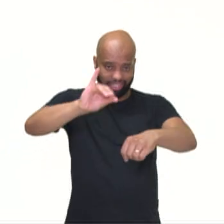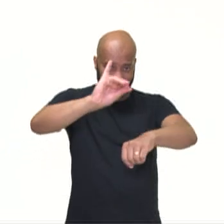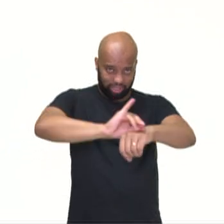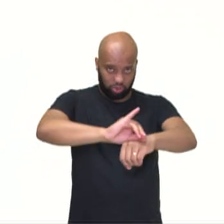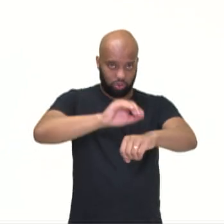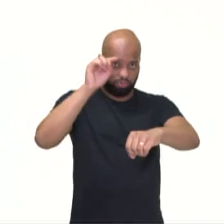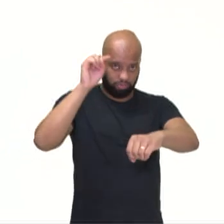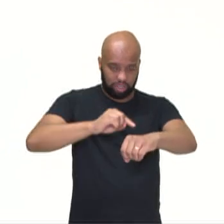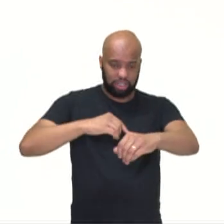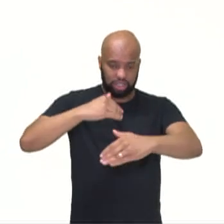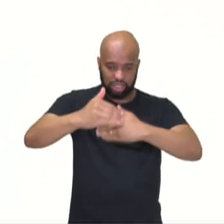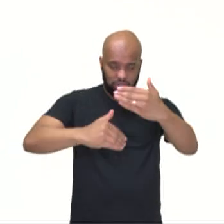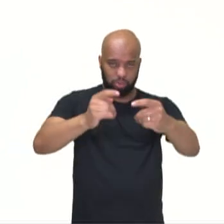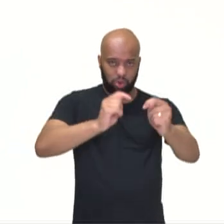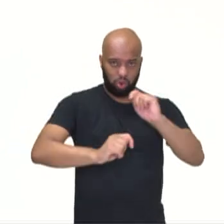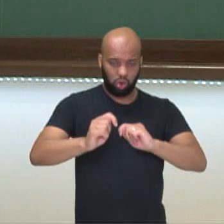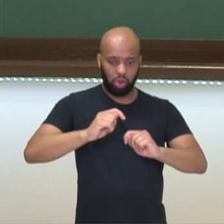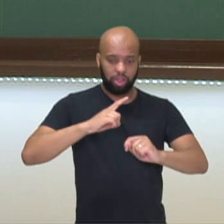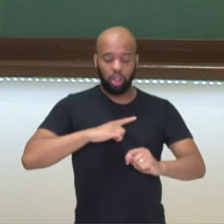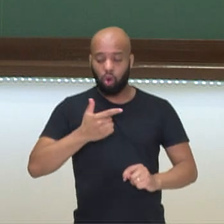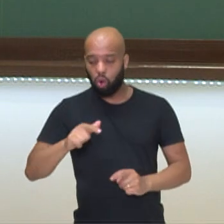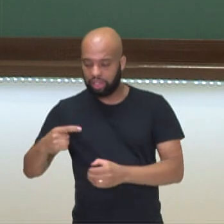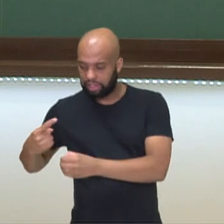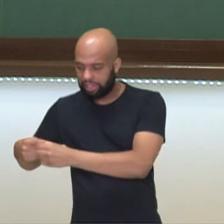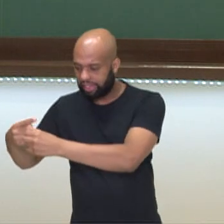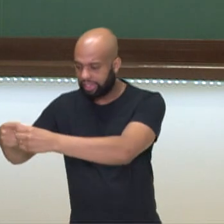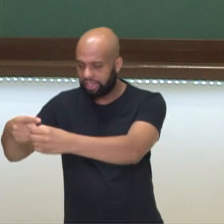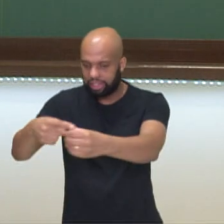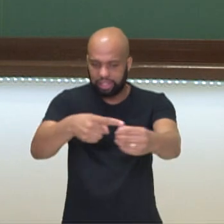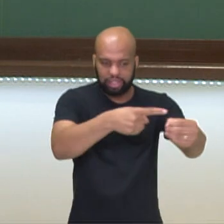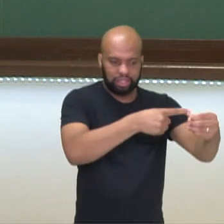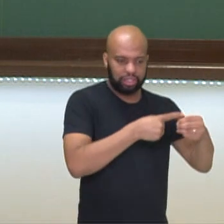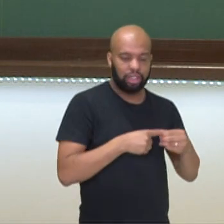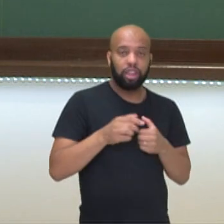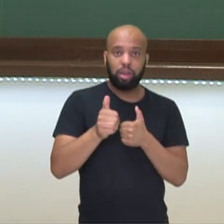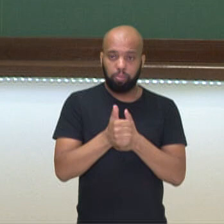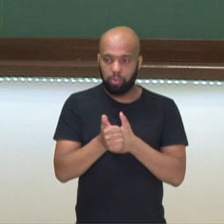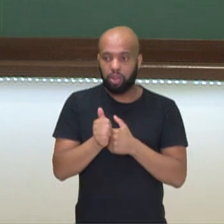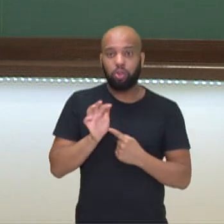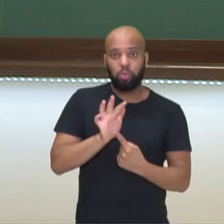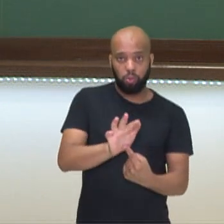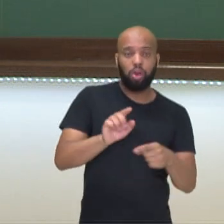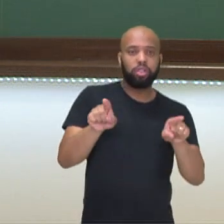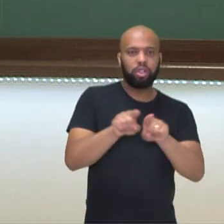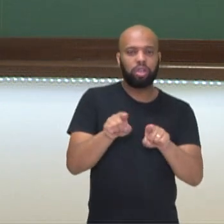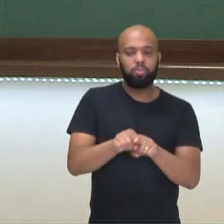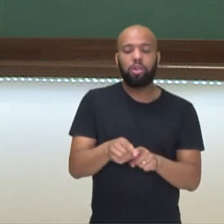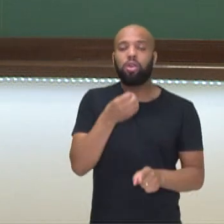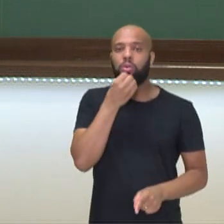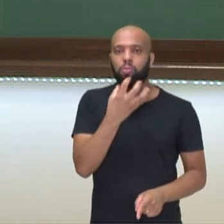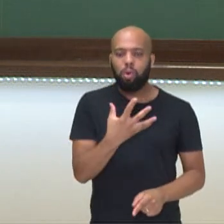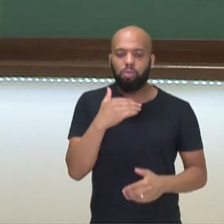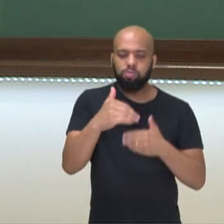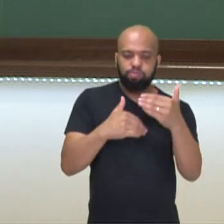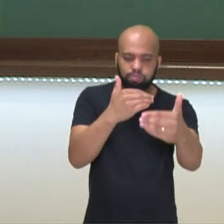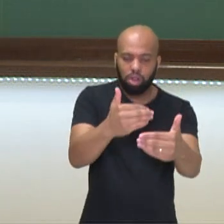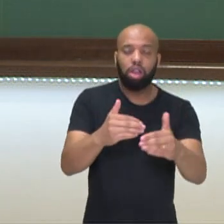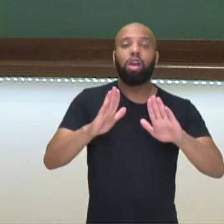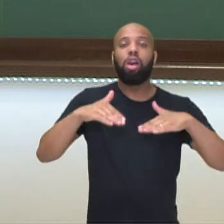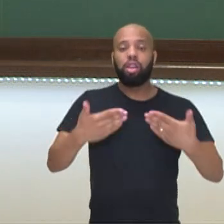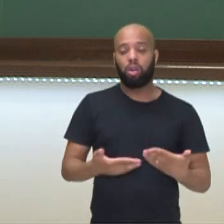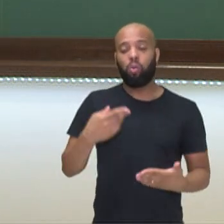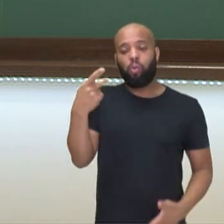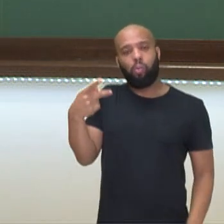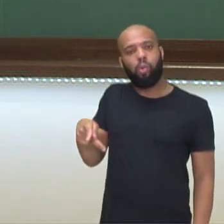economicamente e por outras cidades próximas que apresentam um grande desenvolvimento também. E no território paranaense a